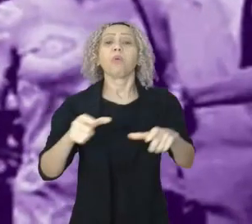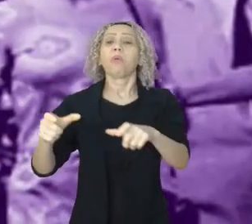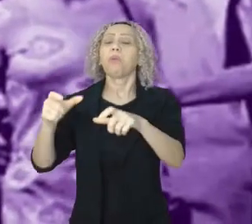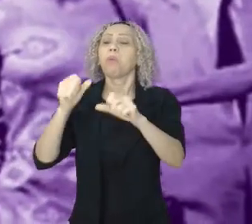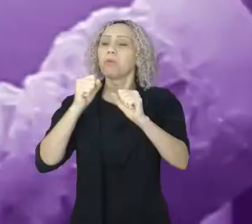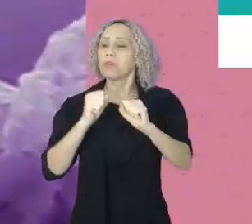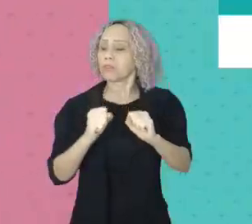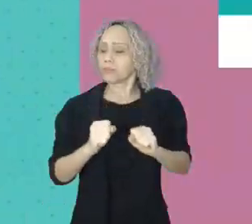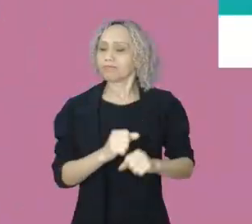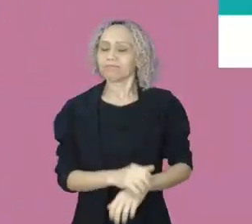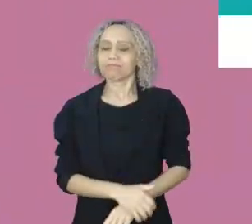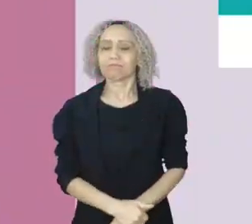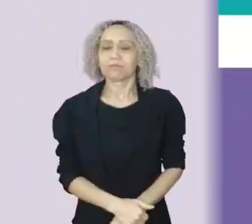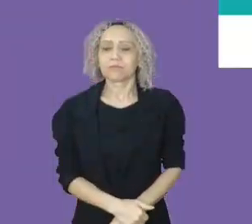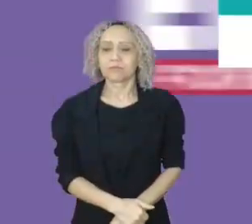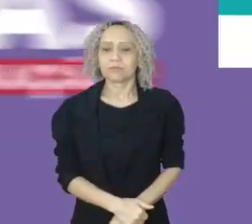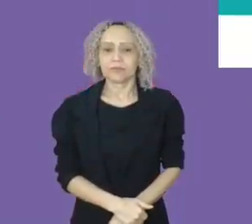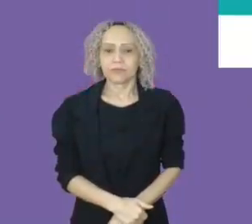de poder.